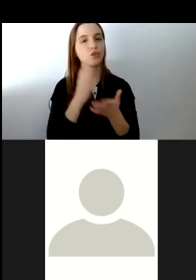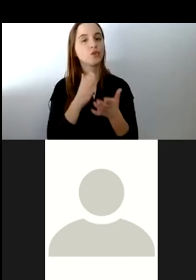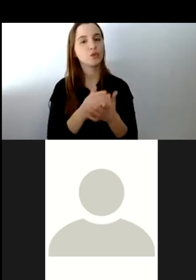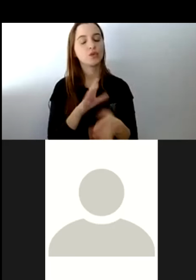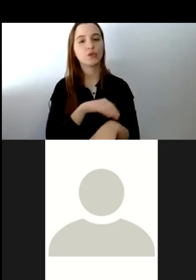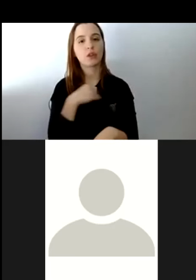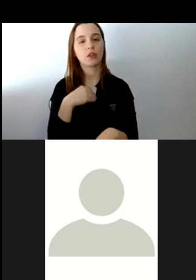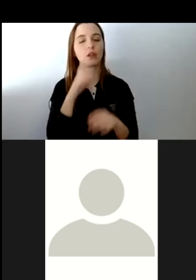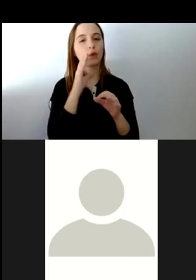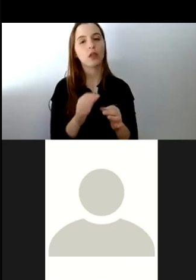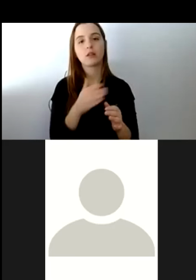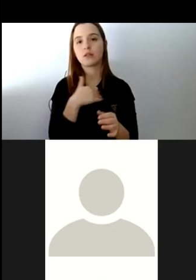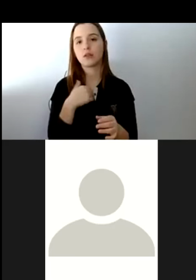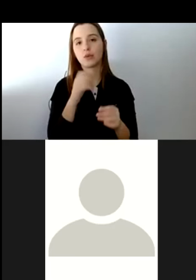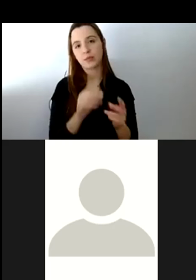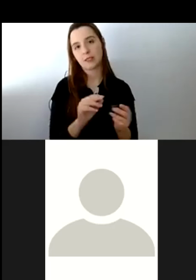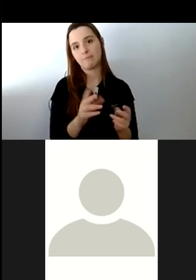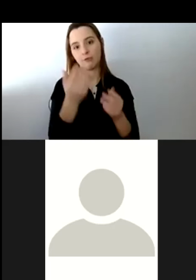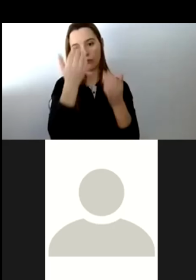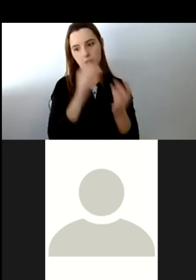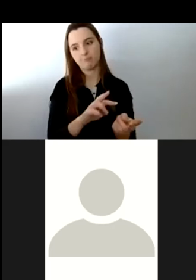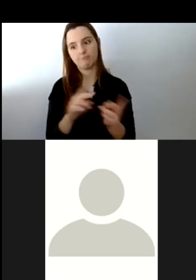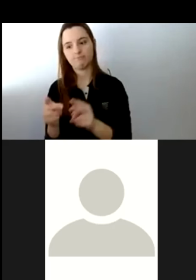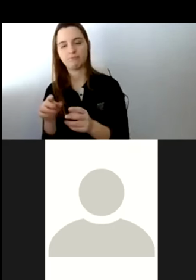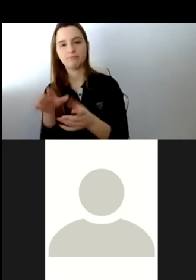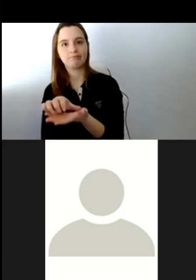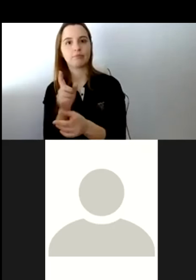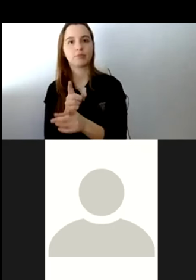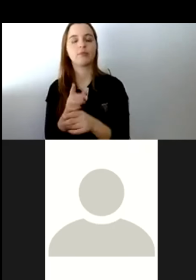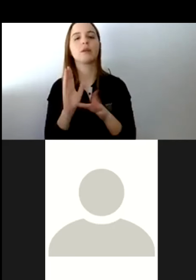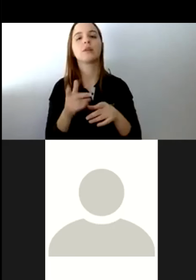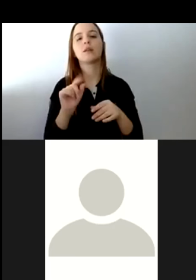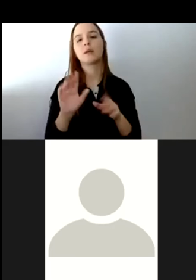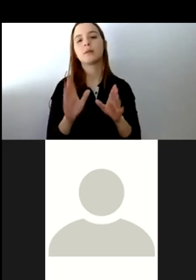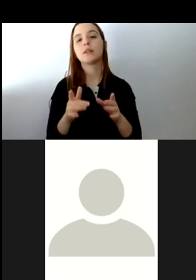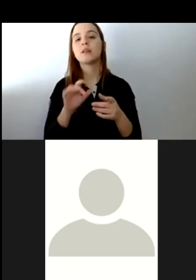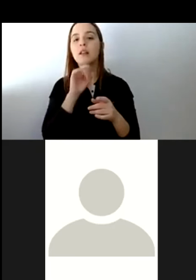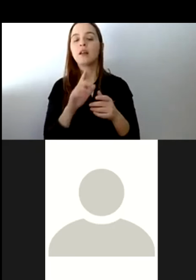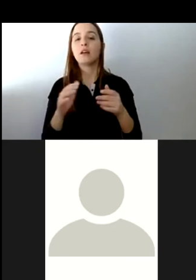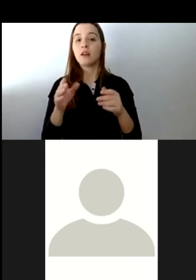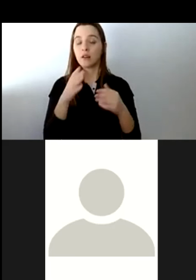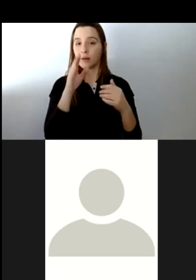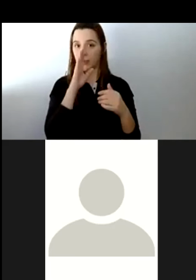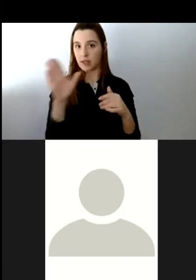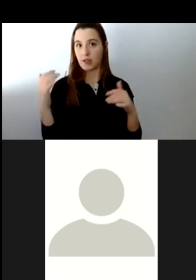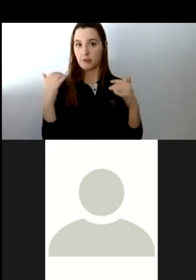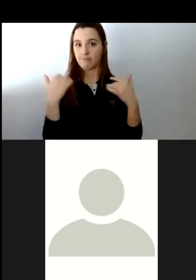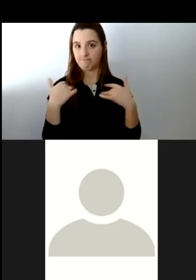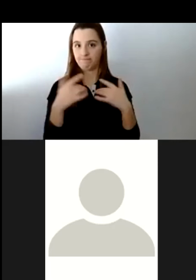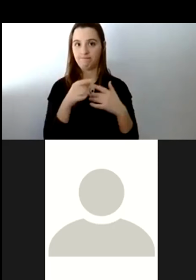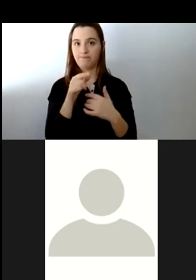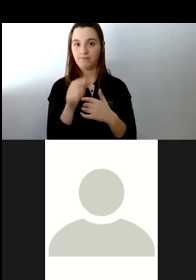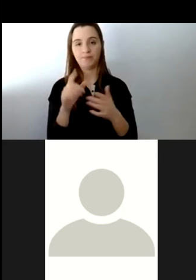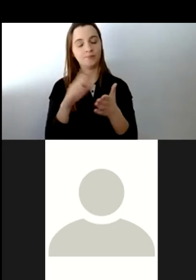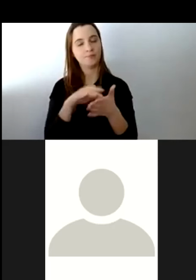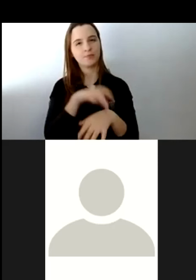cuidados de saúde, e é necessário criar metodologias inovadoras adaptadas aos ensaios clínicos em doenças raras. Este estudo